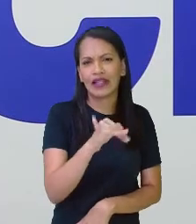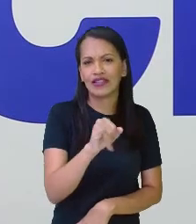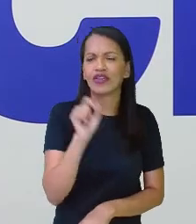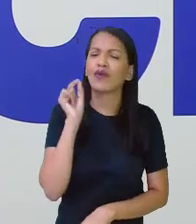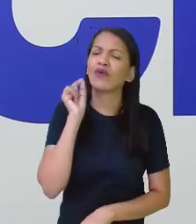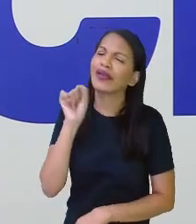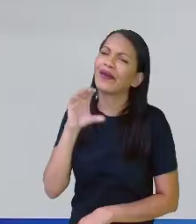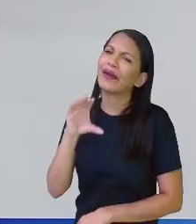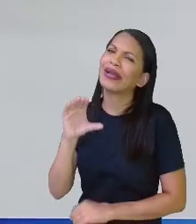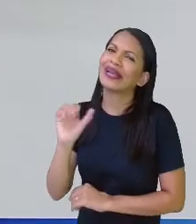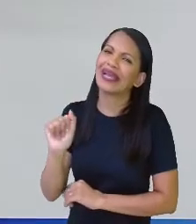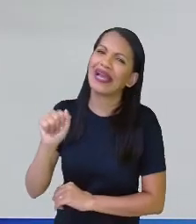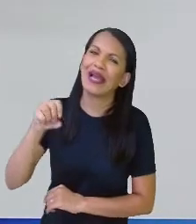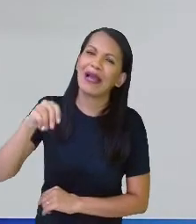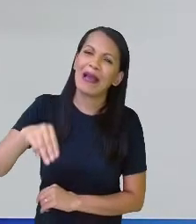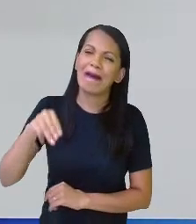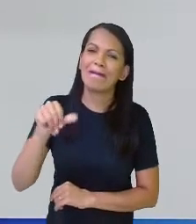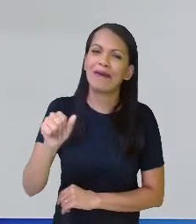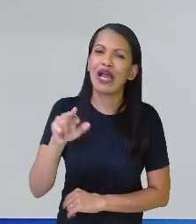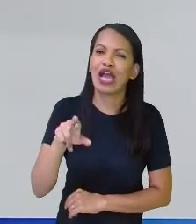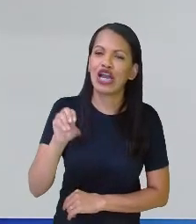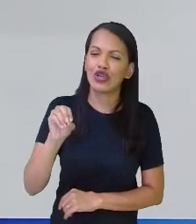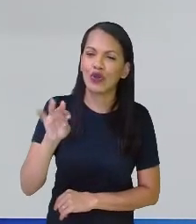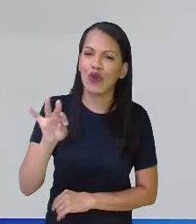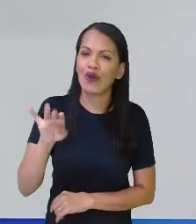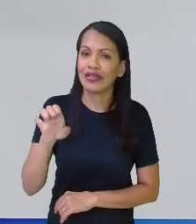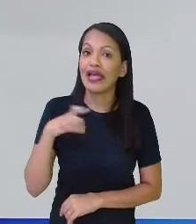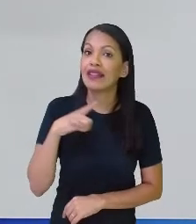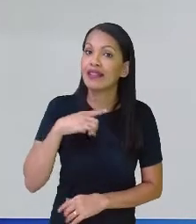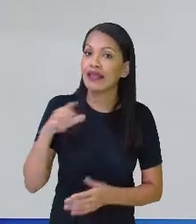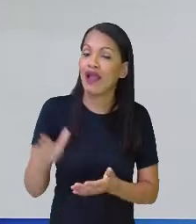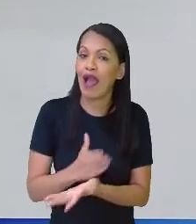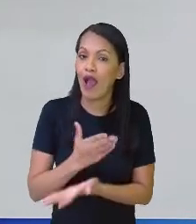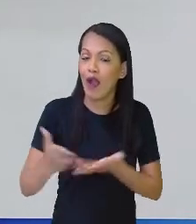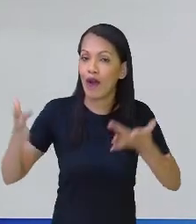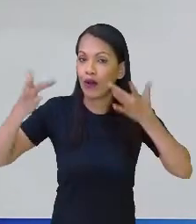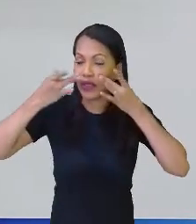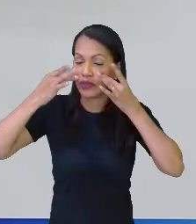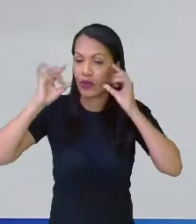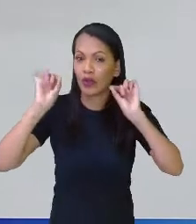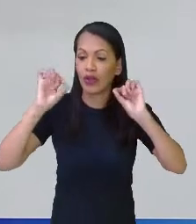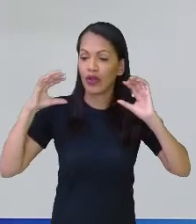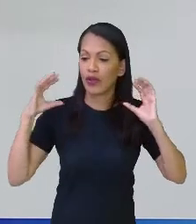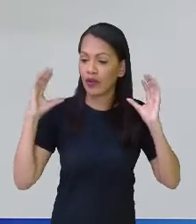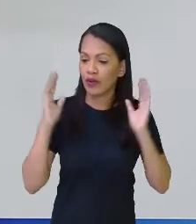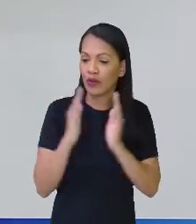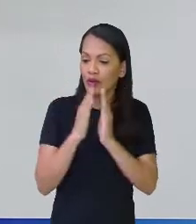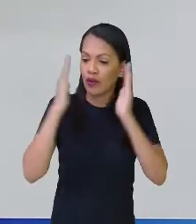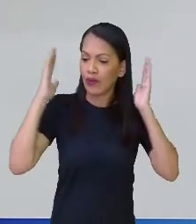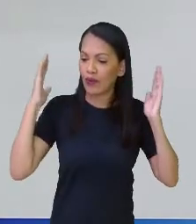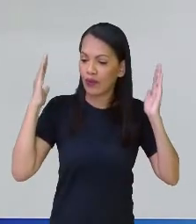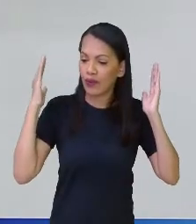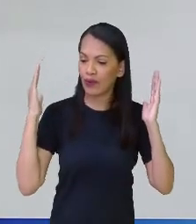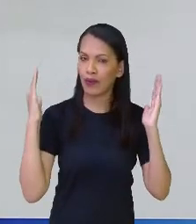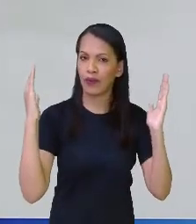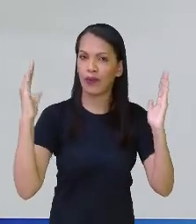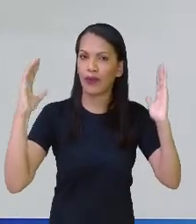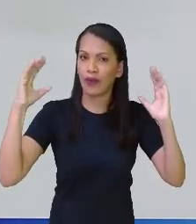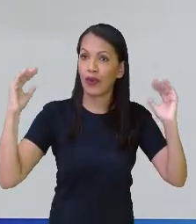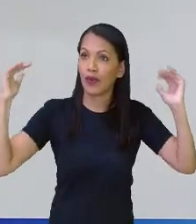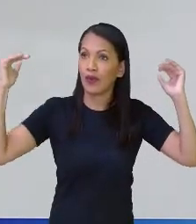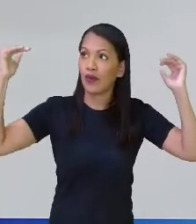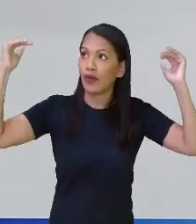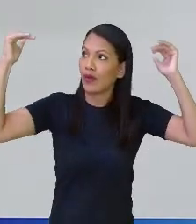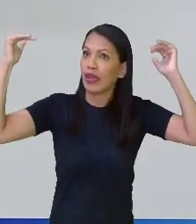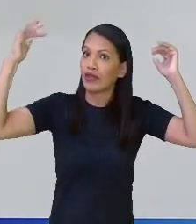é o camarote, Ana. Em alguns teatros existem aquelas partezinhas separadazinhas que ficam na parte alta, que também